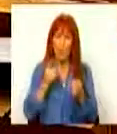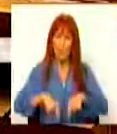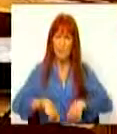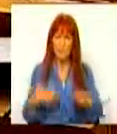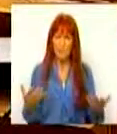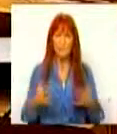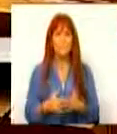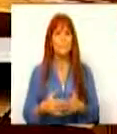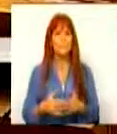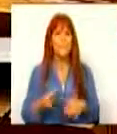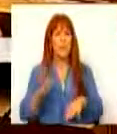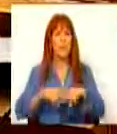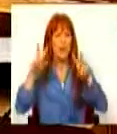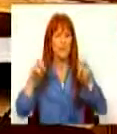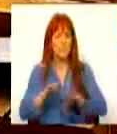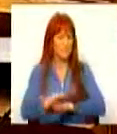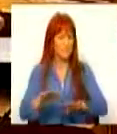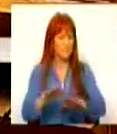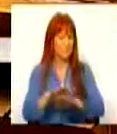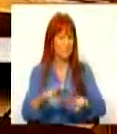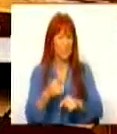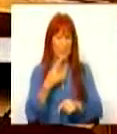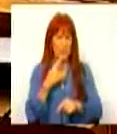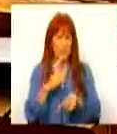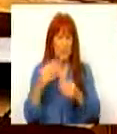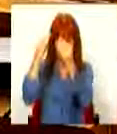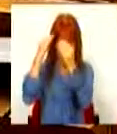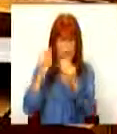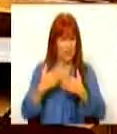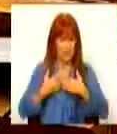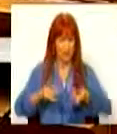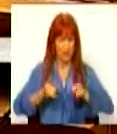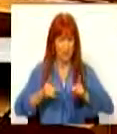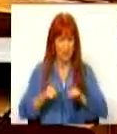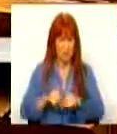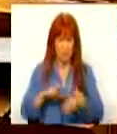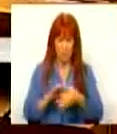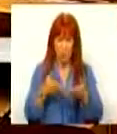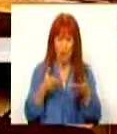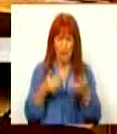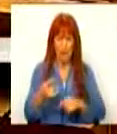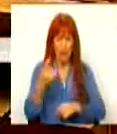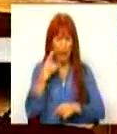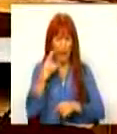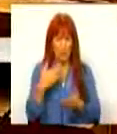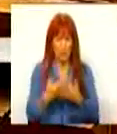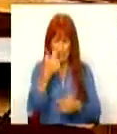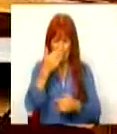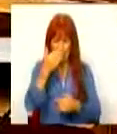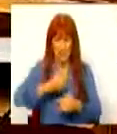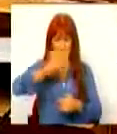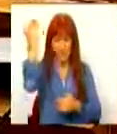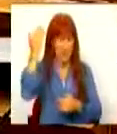Portanto, sobre esta matéria, nós não recebemos lições de ninguém no que à solidariedade e à atenção com os mais velhos